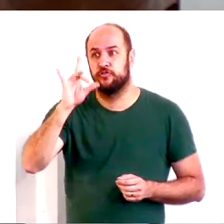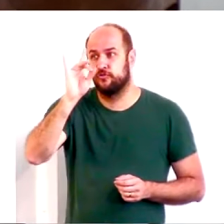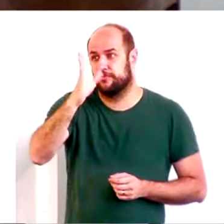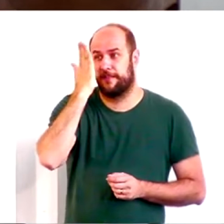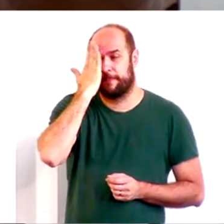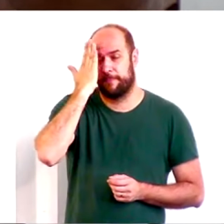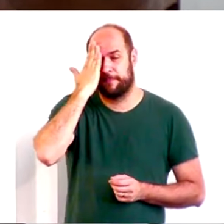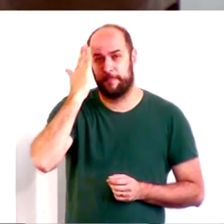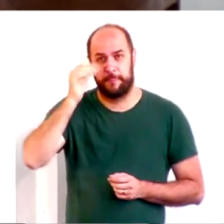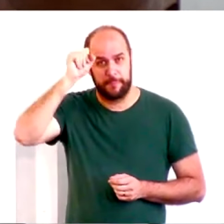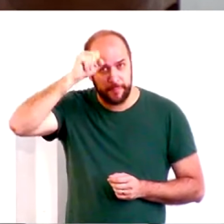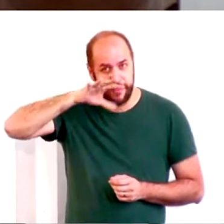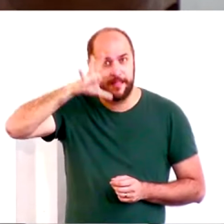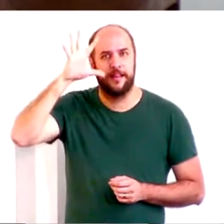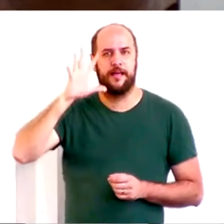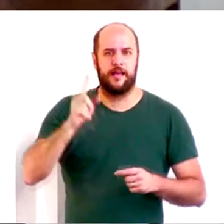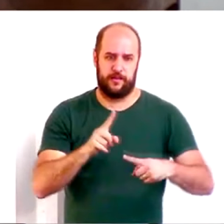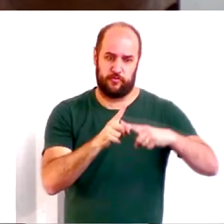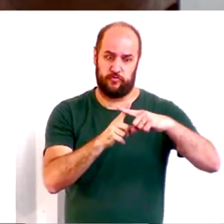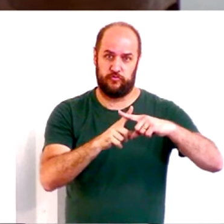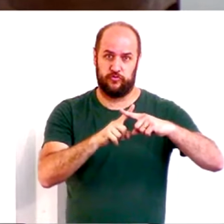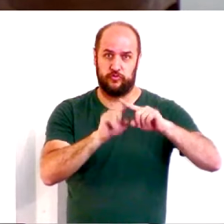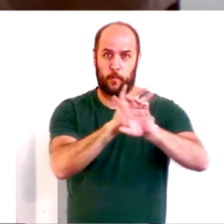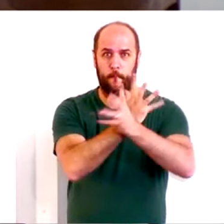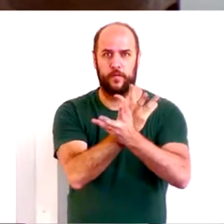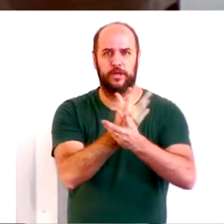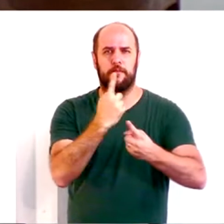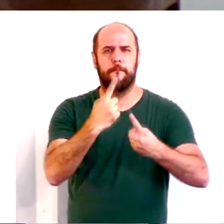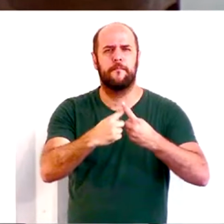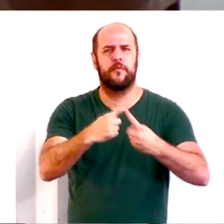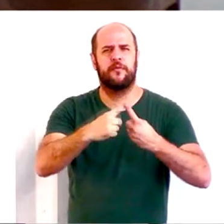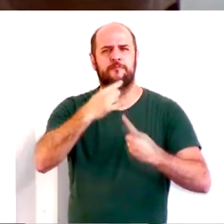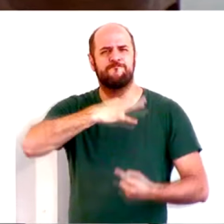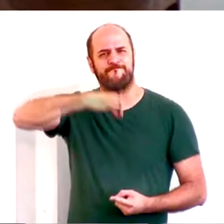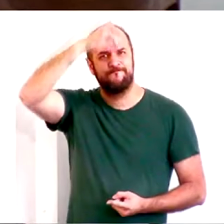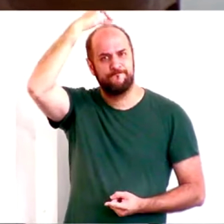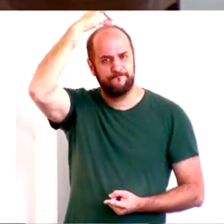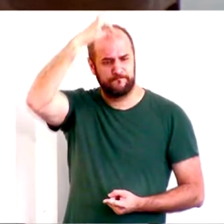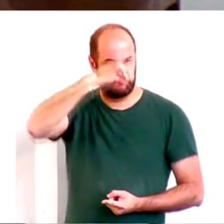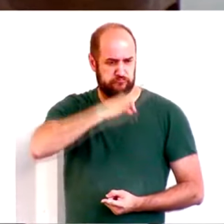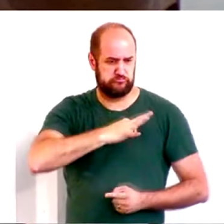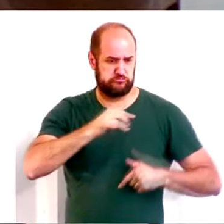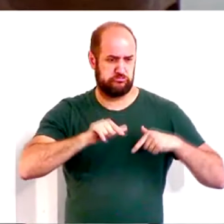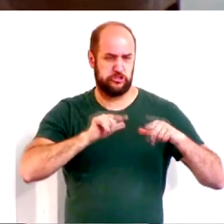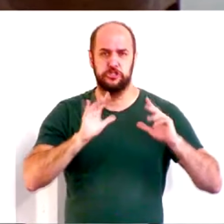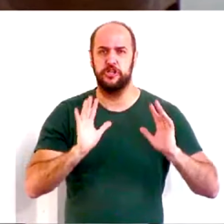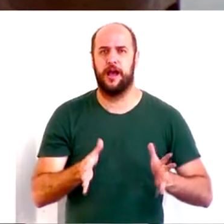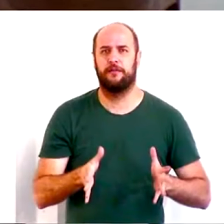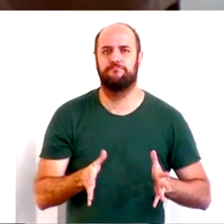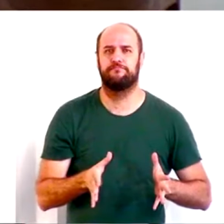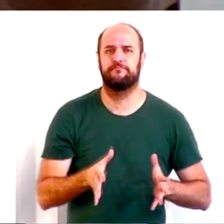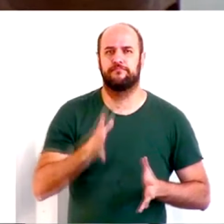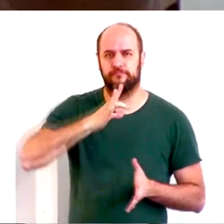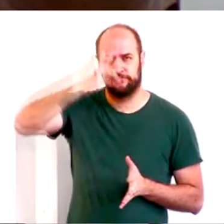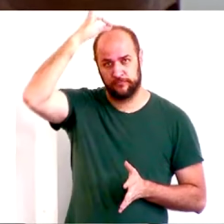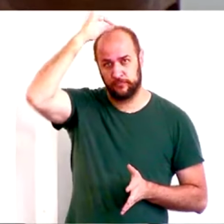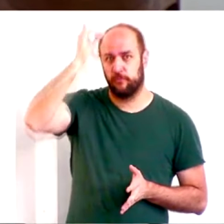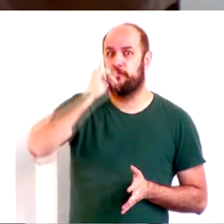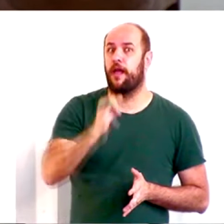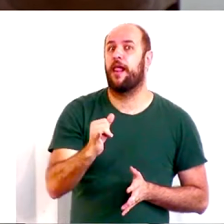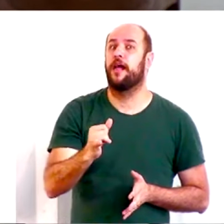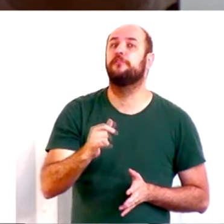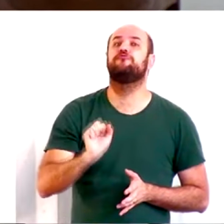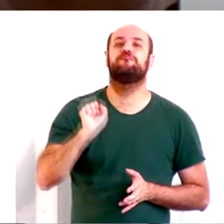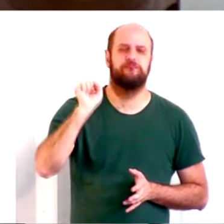sabe acerca da Cruz que ela está vazia porque o espírito santo já lhe convenceu o espírito santo lhe disse sim